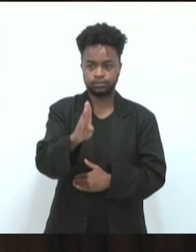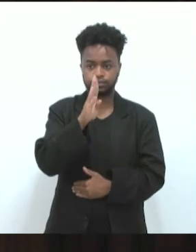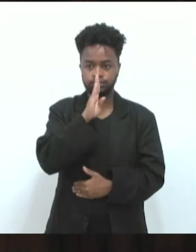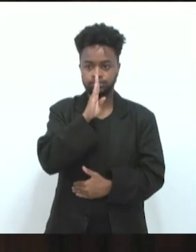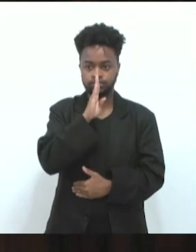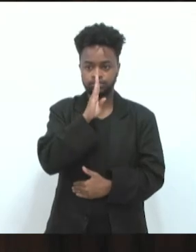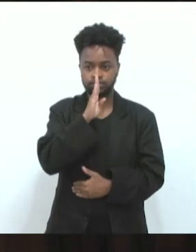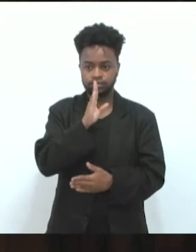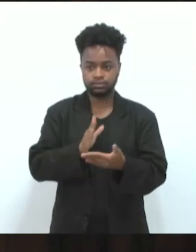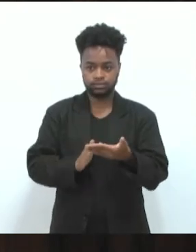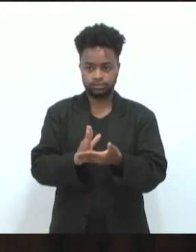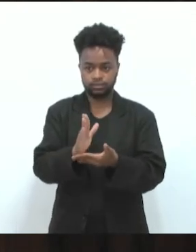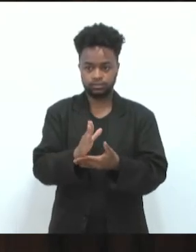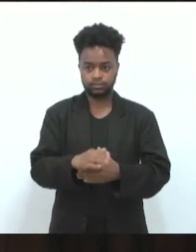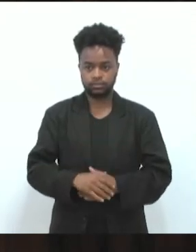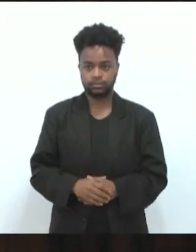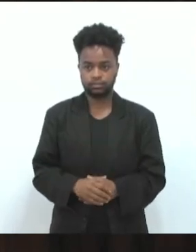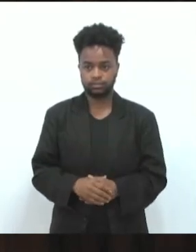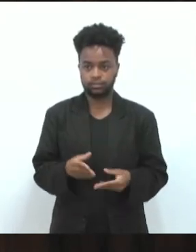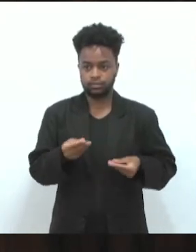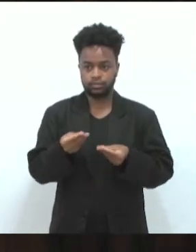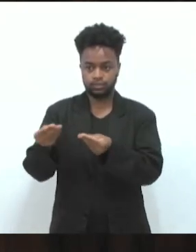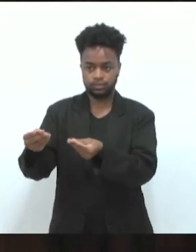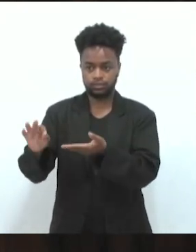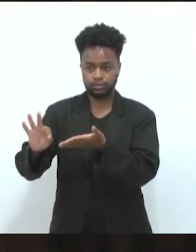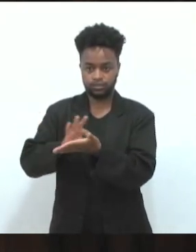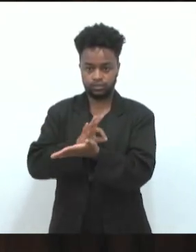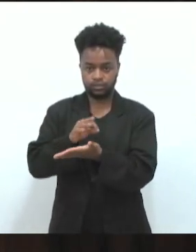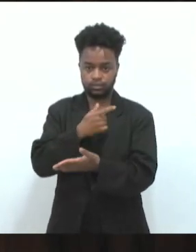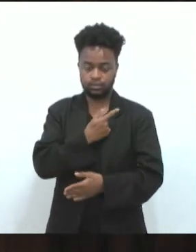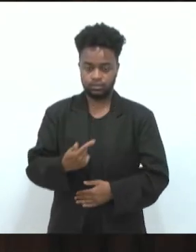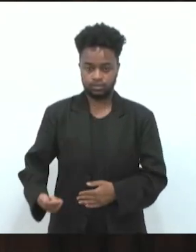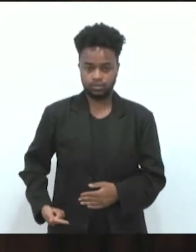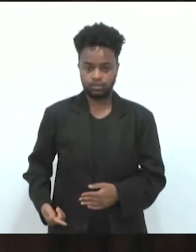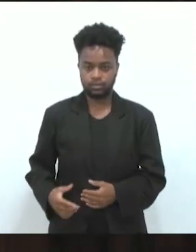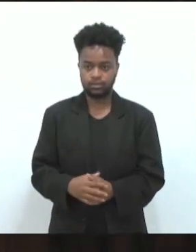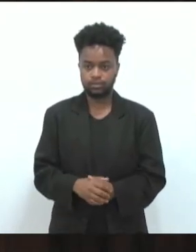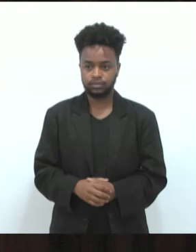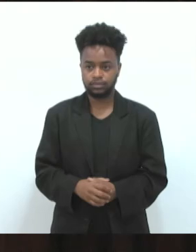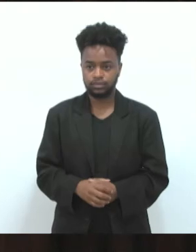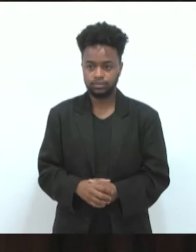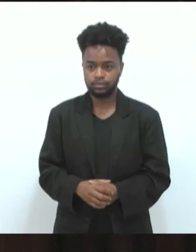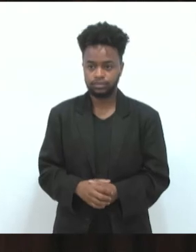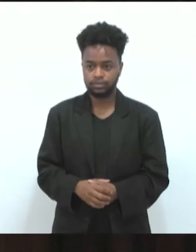permaneçam como estão. Aprovado. Vai a autógrafo.